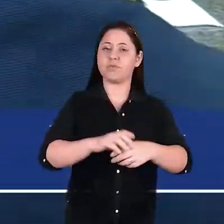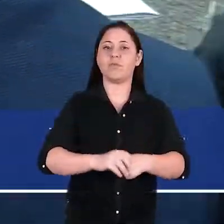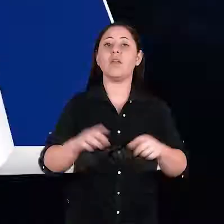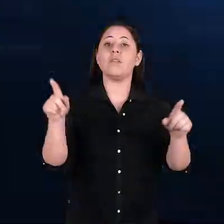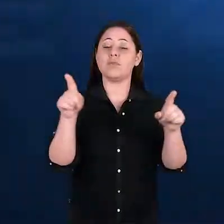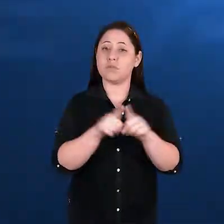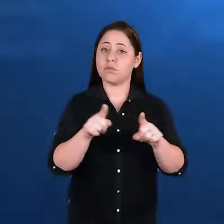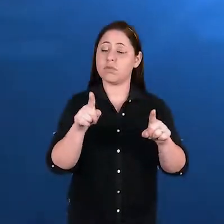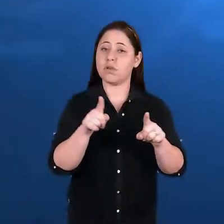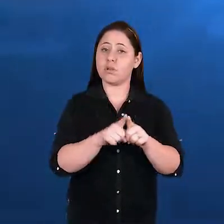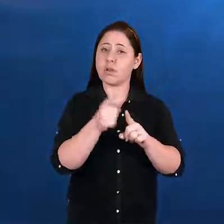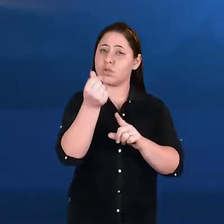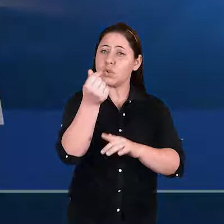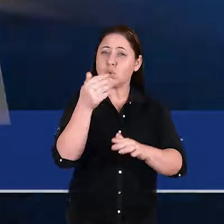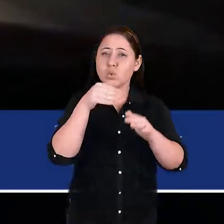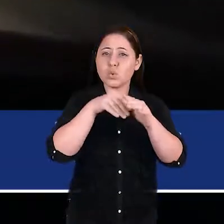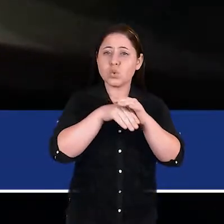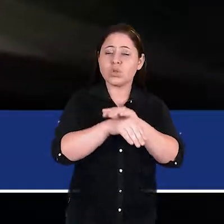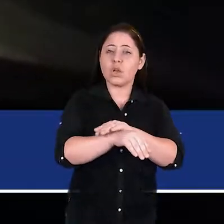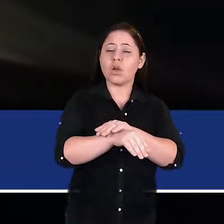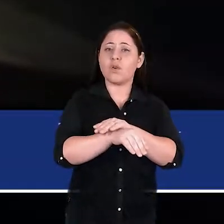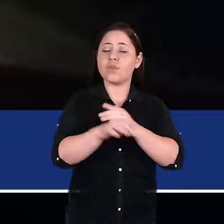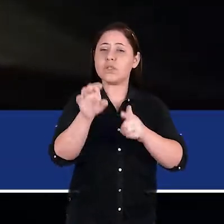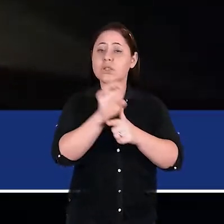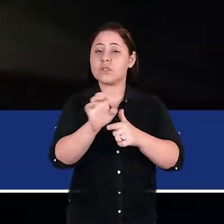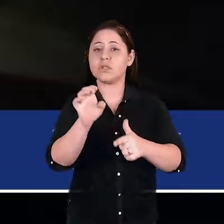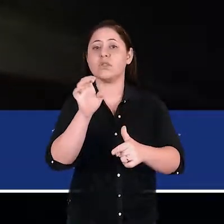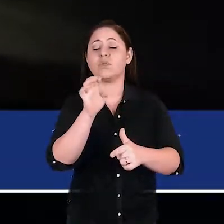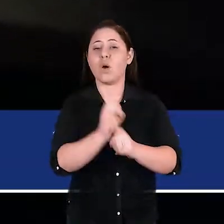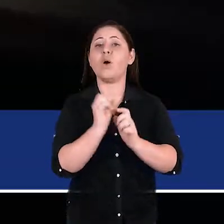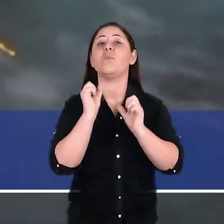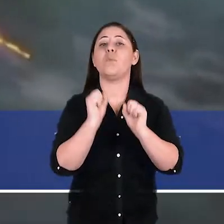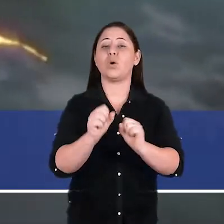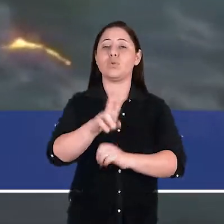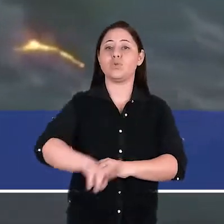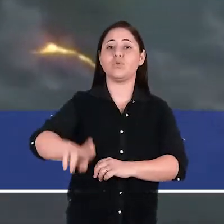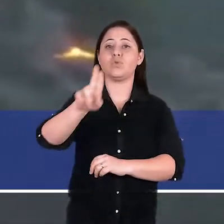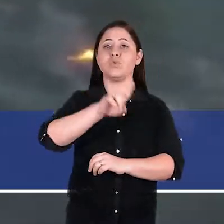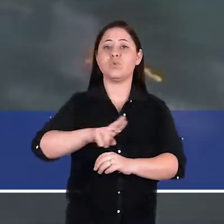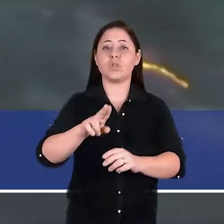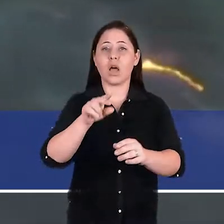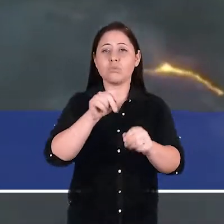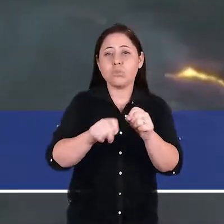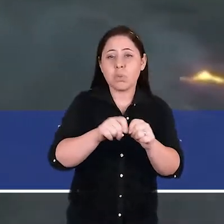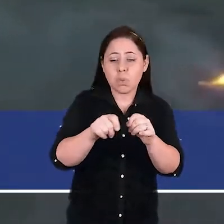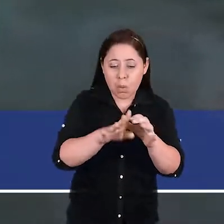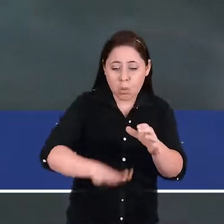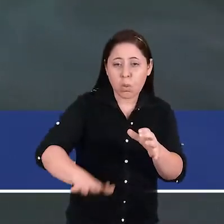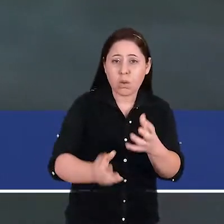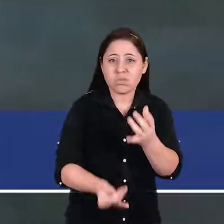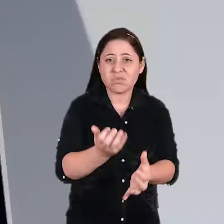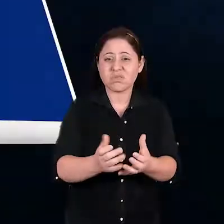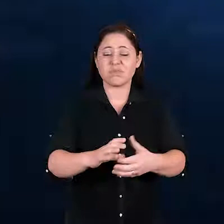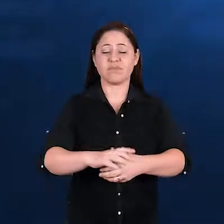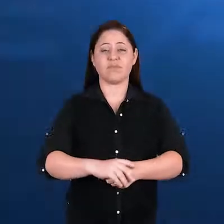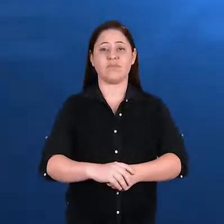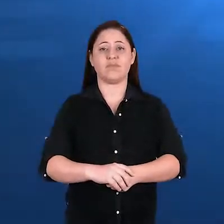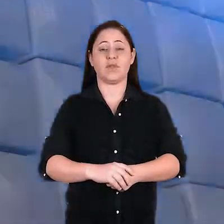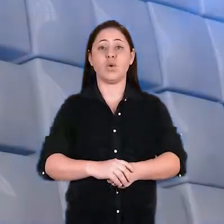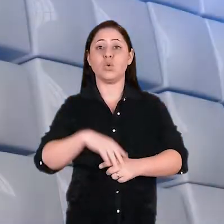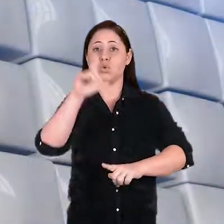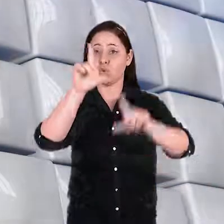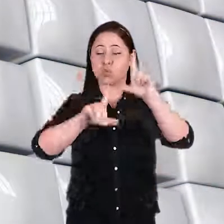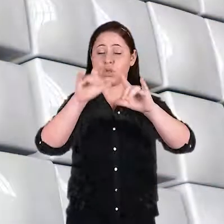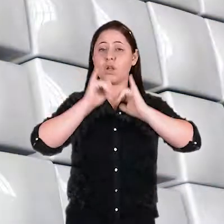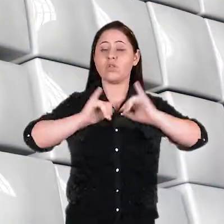ICMS. E ainda, recursos do fundo estadual poderão ser usados em áreas atingidas por